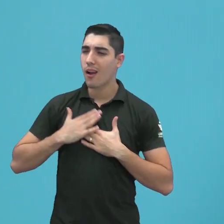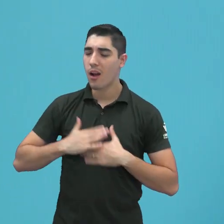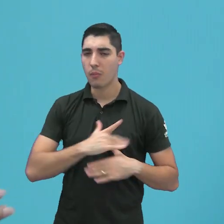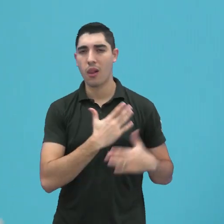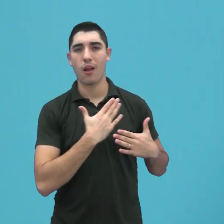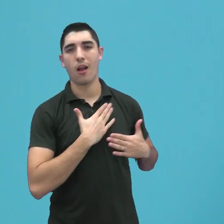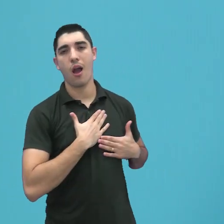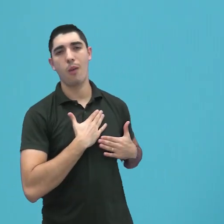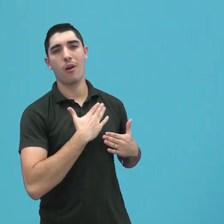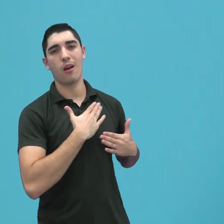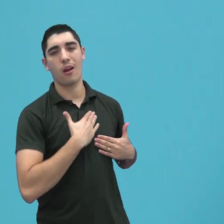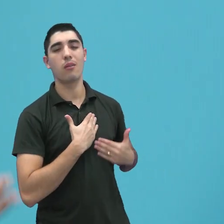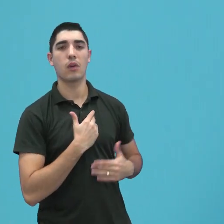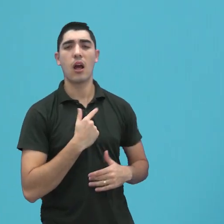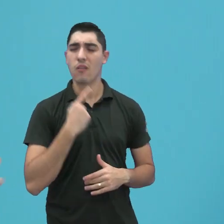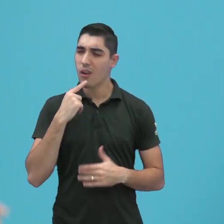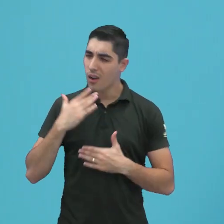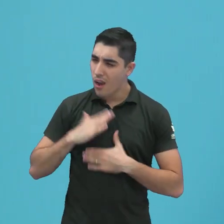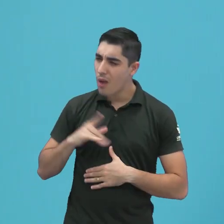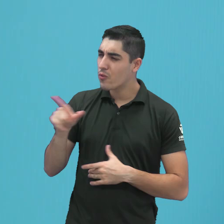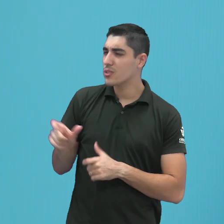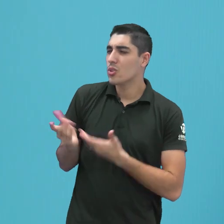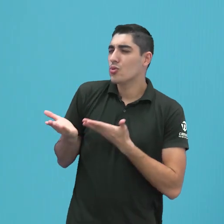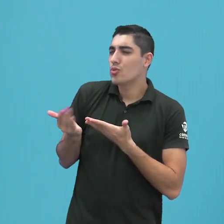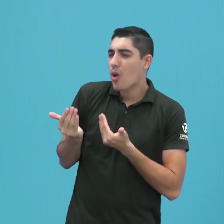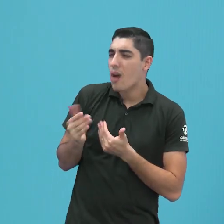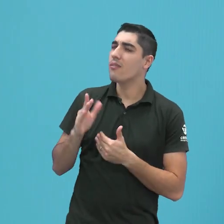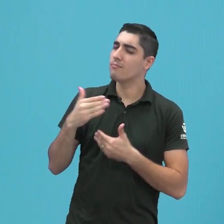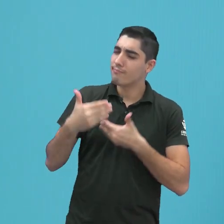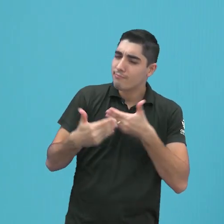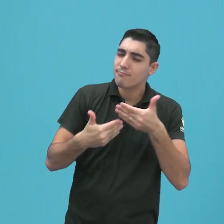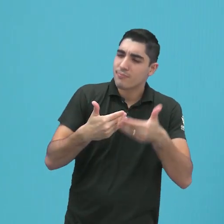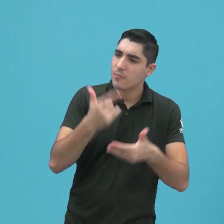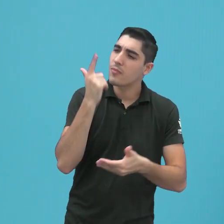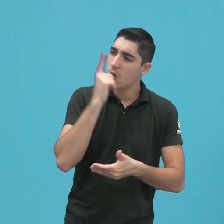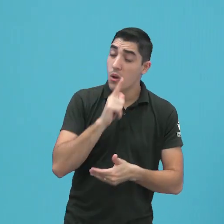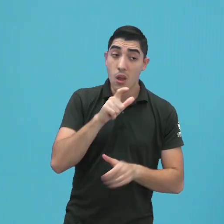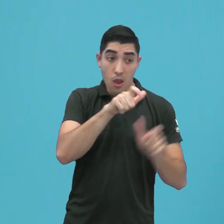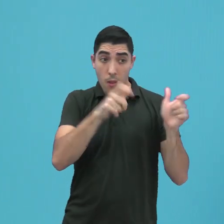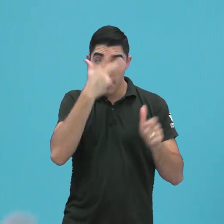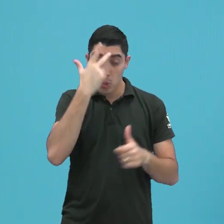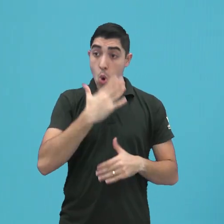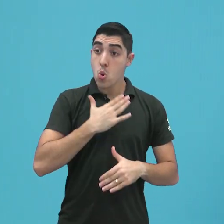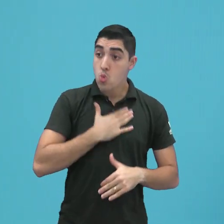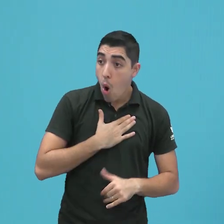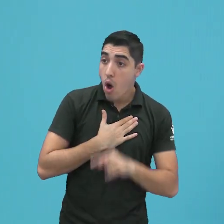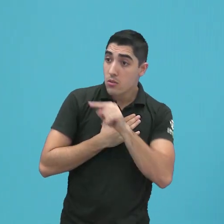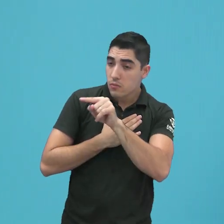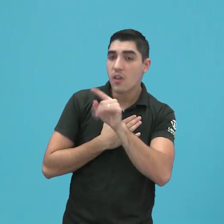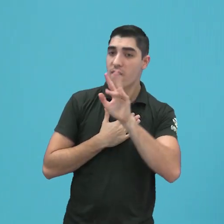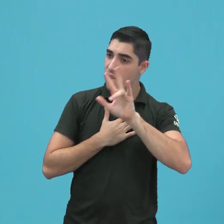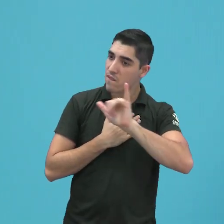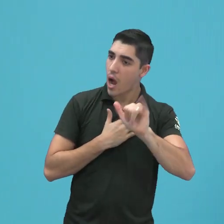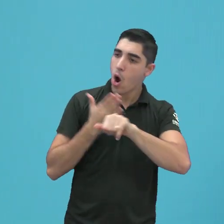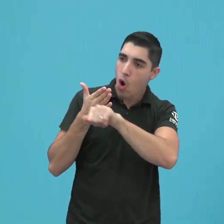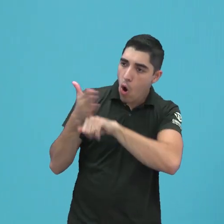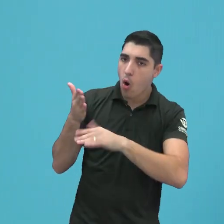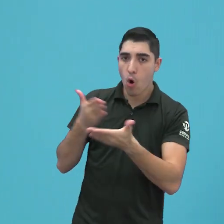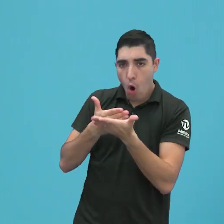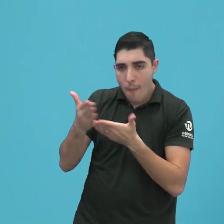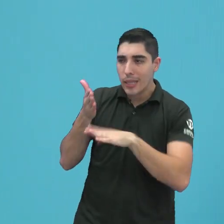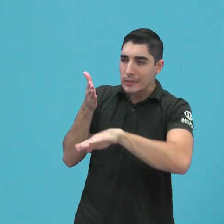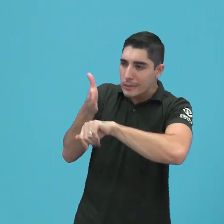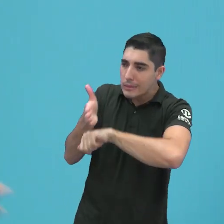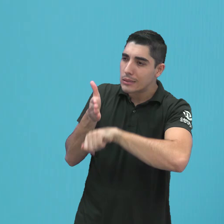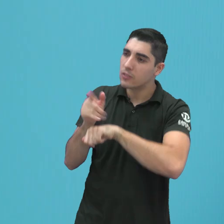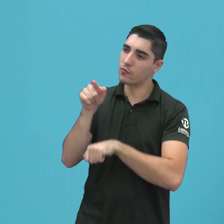atingir um outro público, você tem uma outra linguagem, você é jovem, as pessoas que gostarem de você vão se fidelizar a você. Então, não é